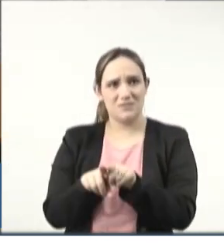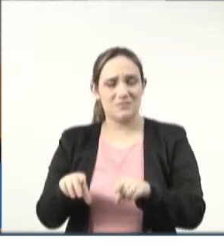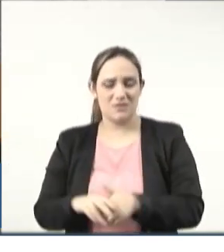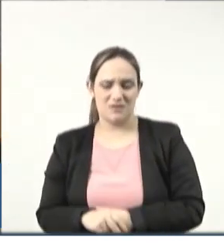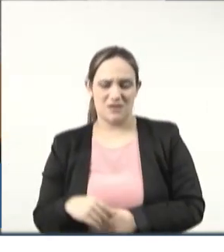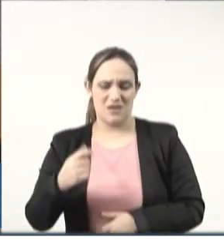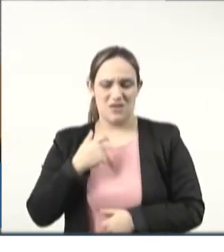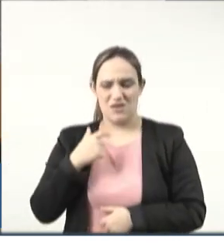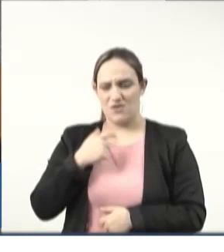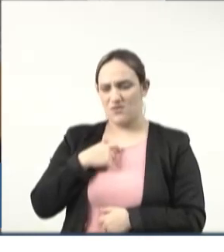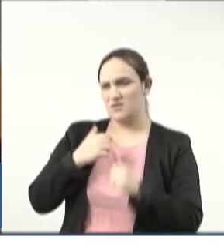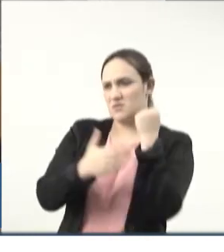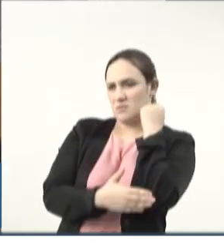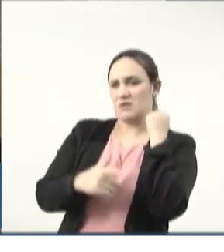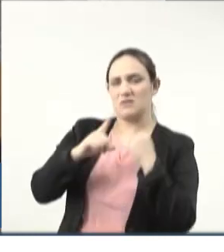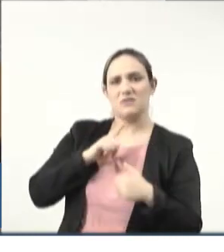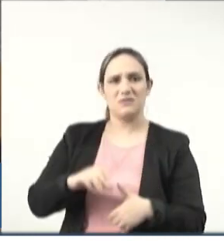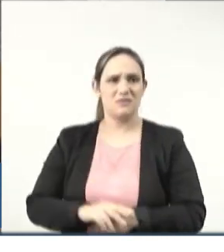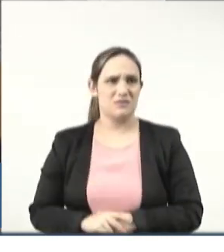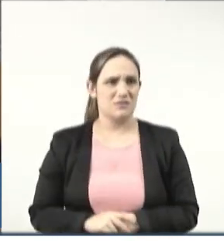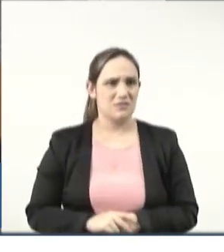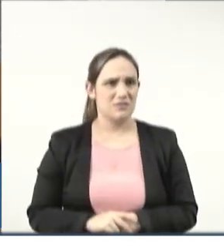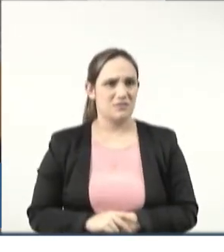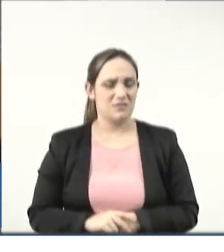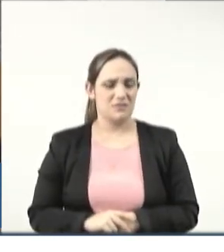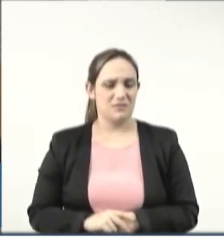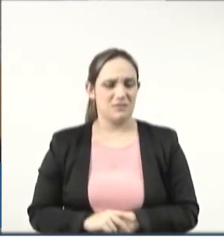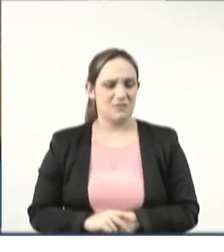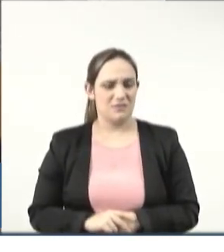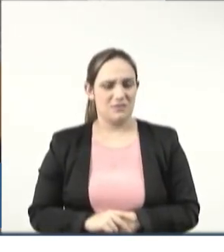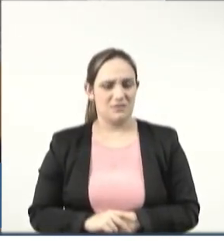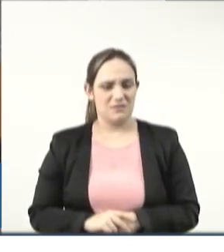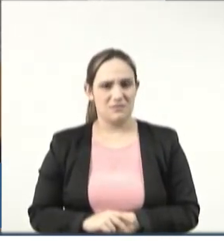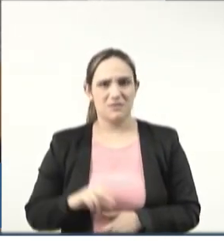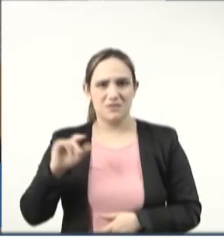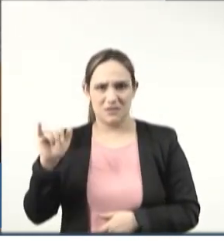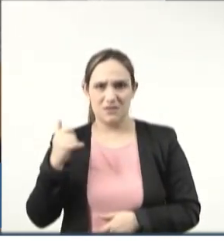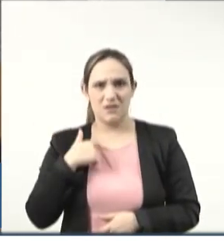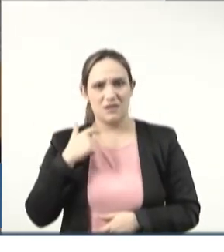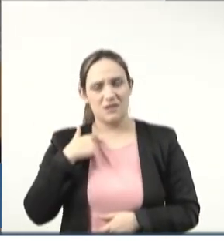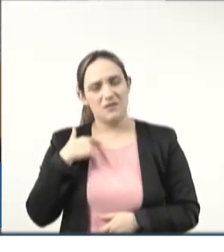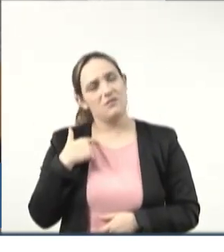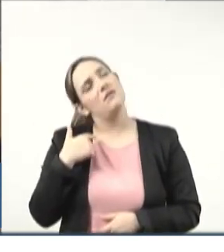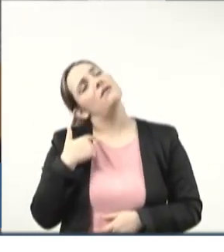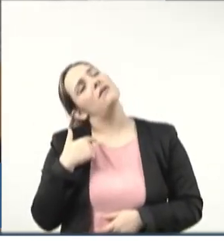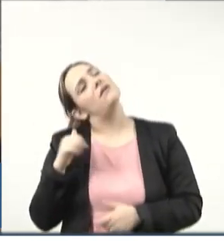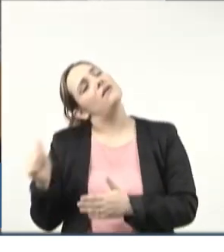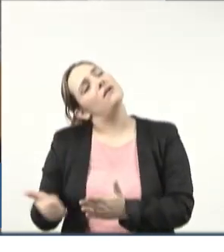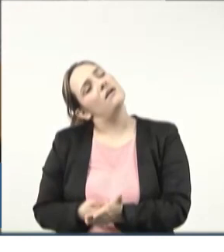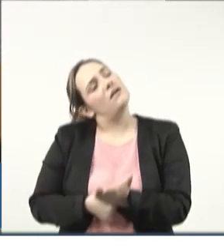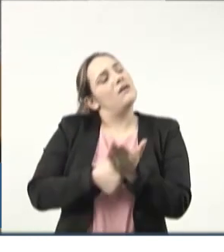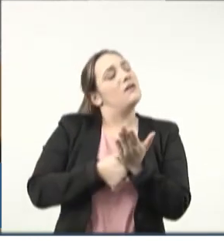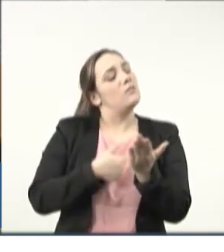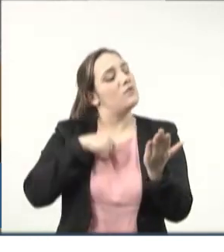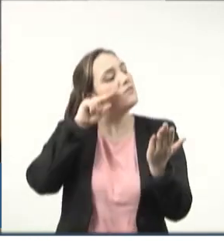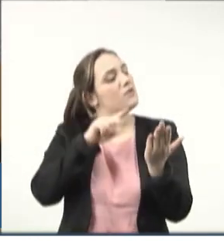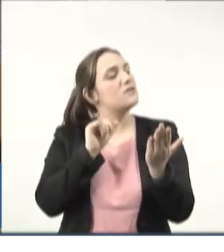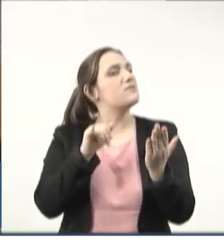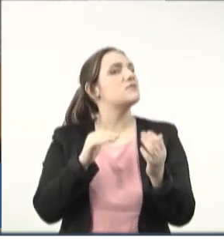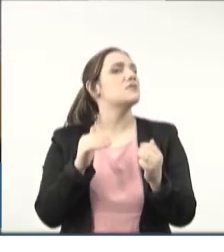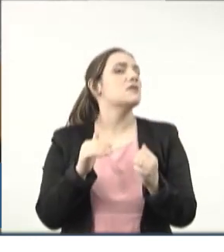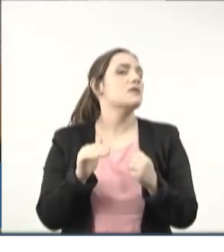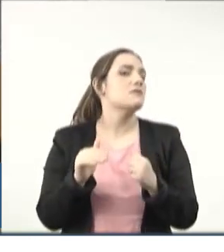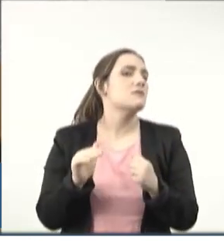Ciumento eu, não me leve a mal, se eu destravar seu celular com a sua digital, eu não sei dividir o doce, Ninguém entende